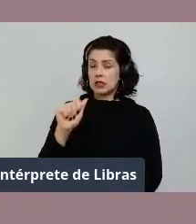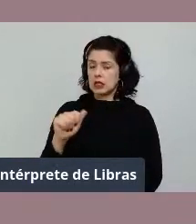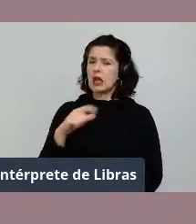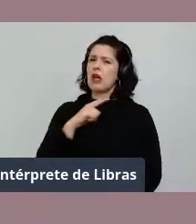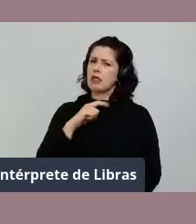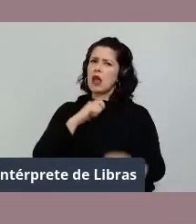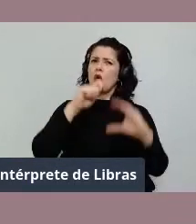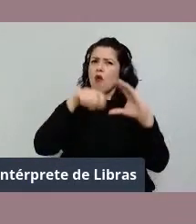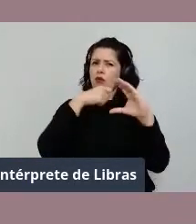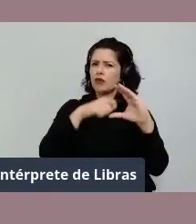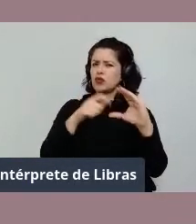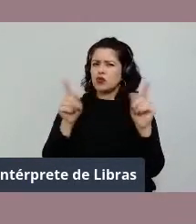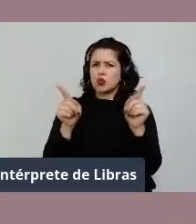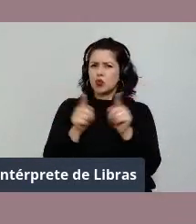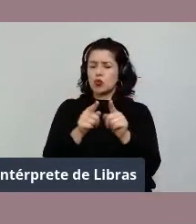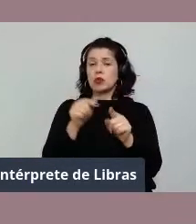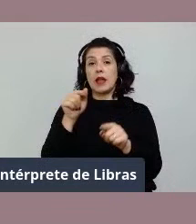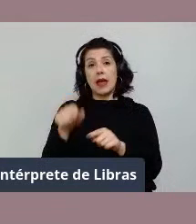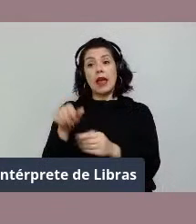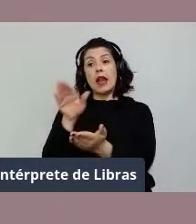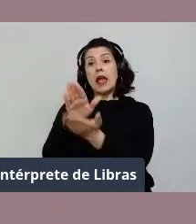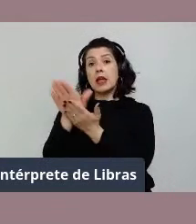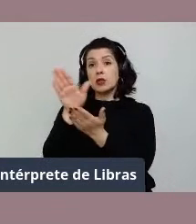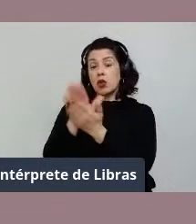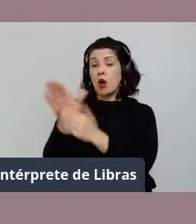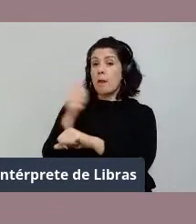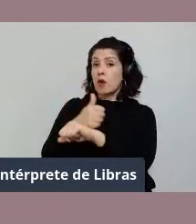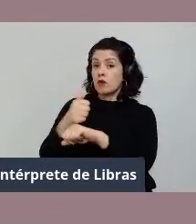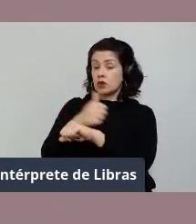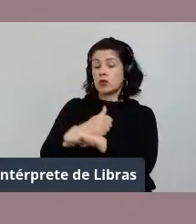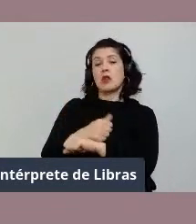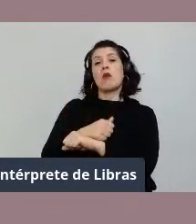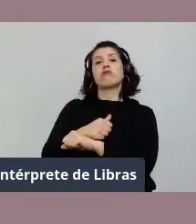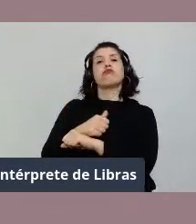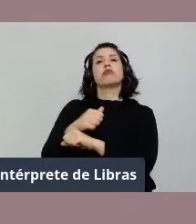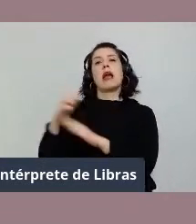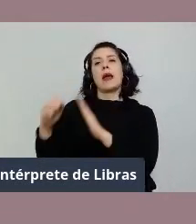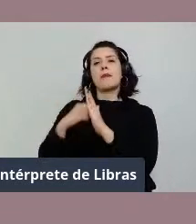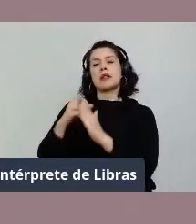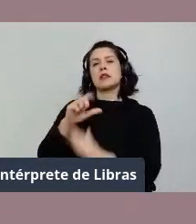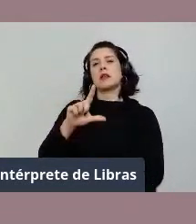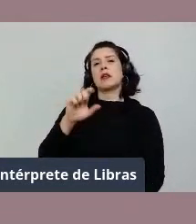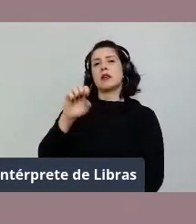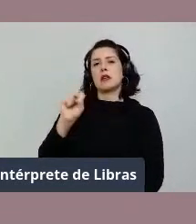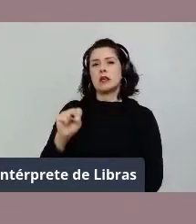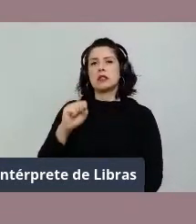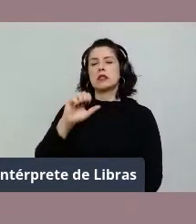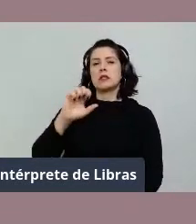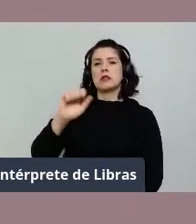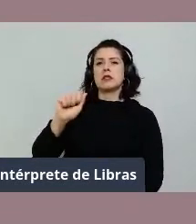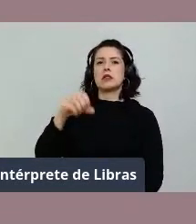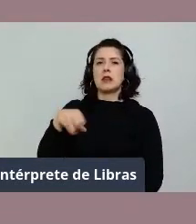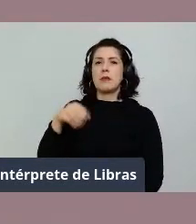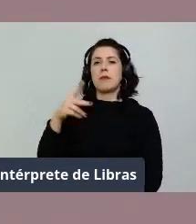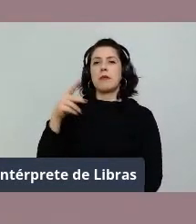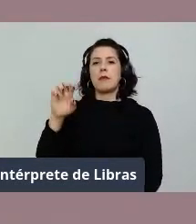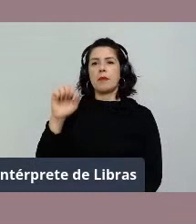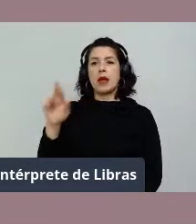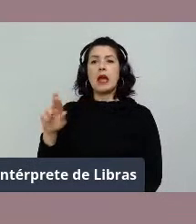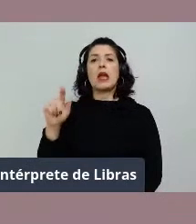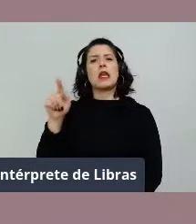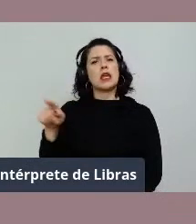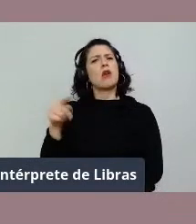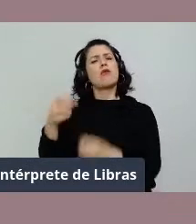é um vídeo bem curtinho. Ela é editora da Le Samper e E eu vou descrevê-la, logo no